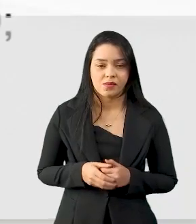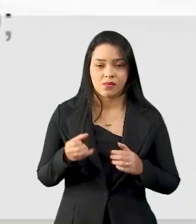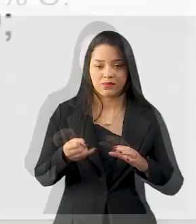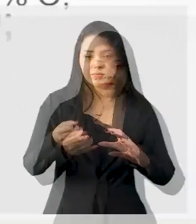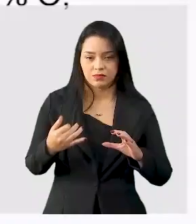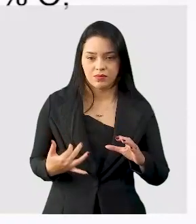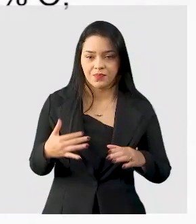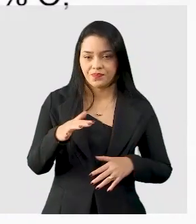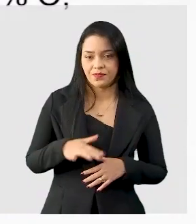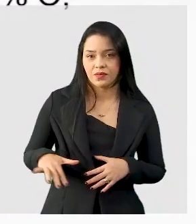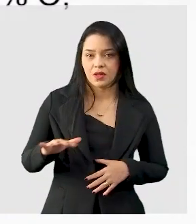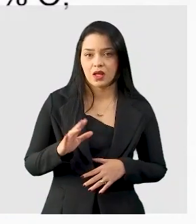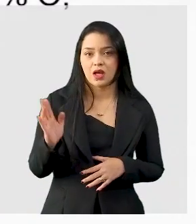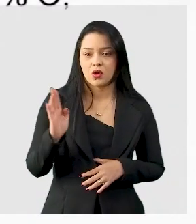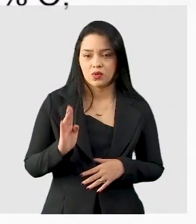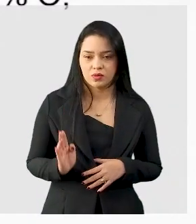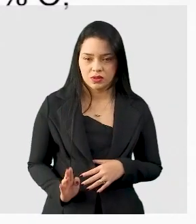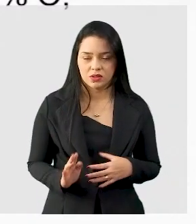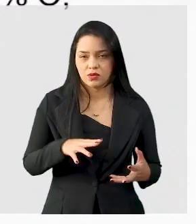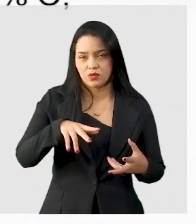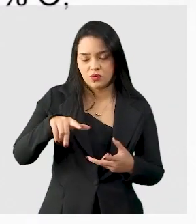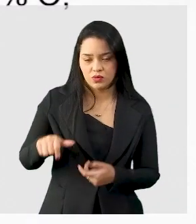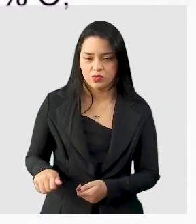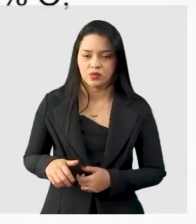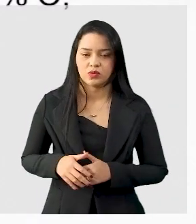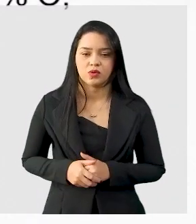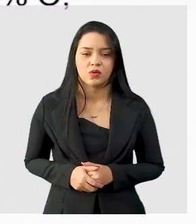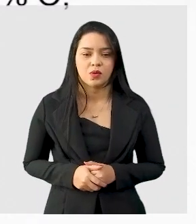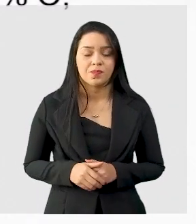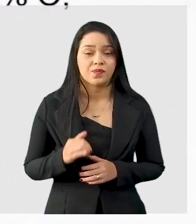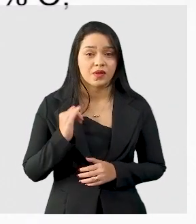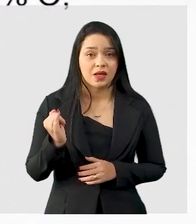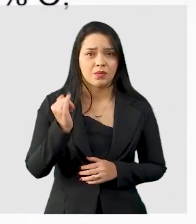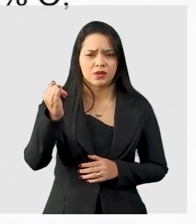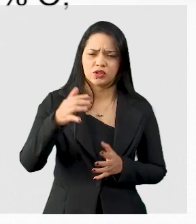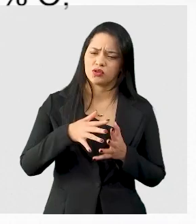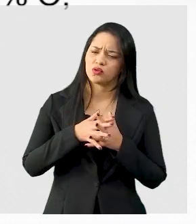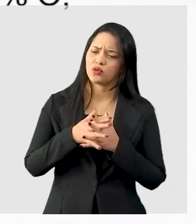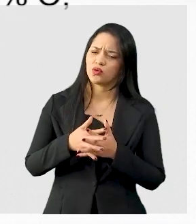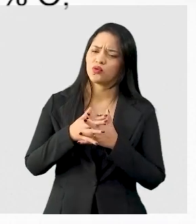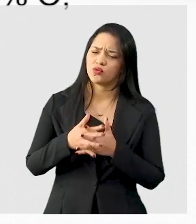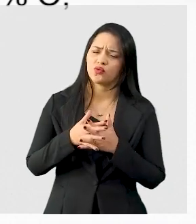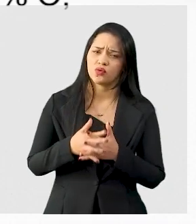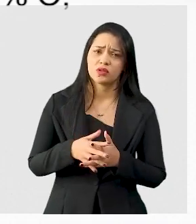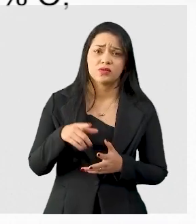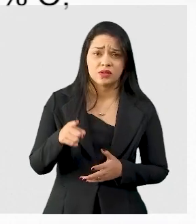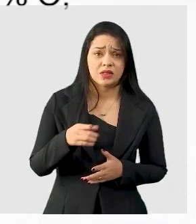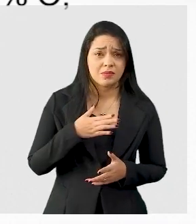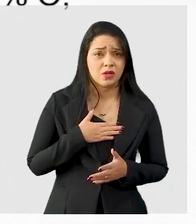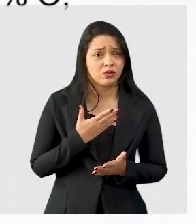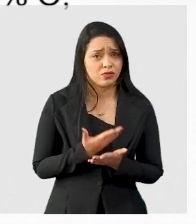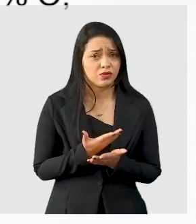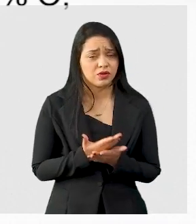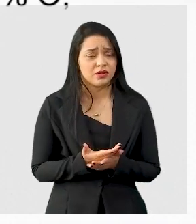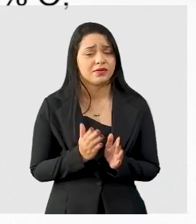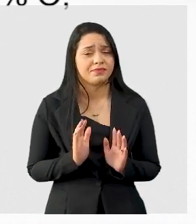Características em relação ao mundo, gente, tá? Primeira coisa importante, isso aqui confunde muita gente, não você que é meu estudante,